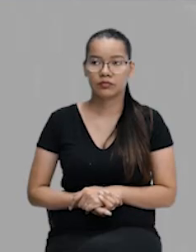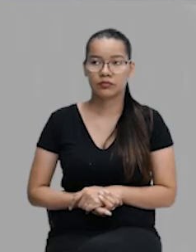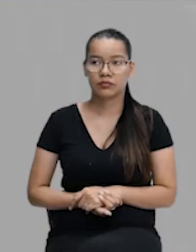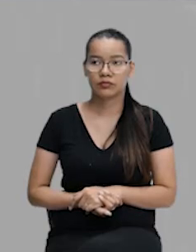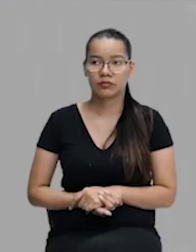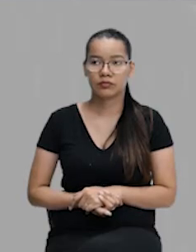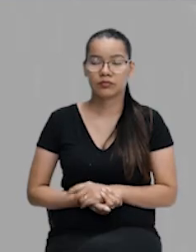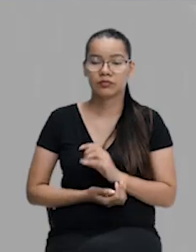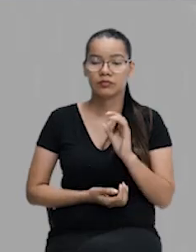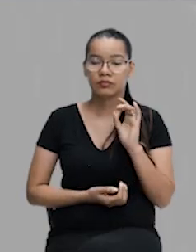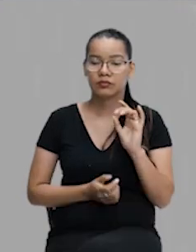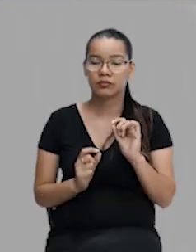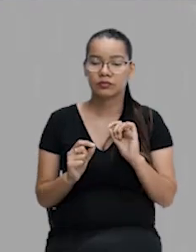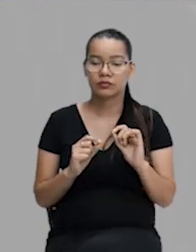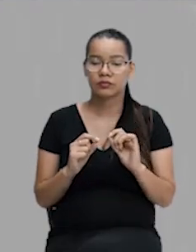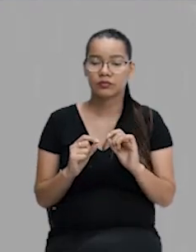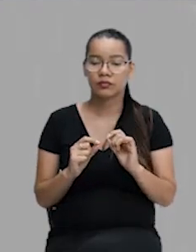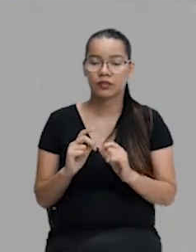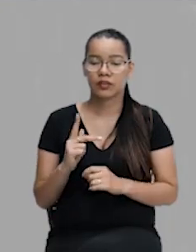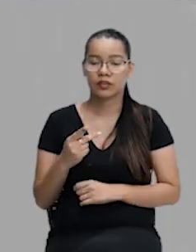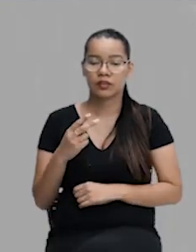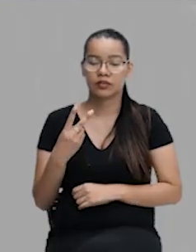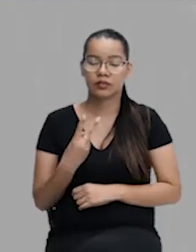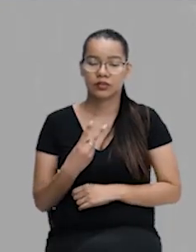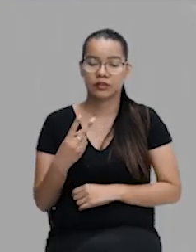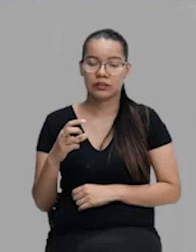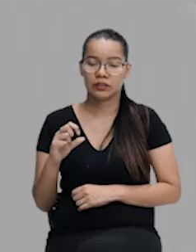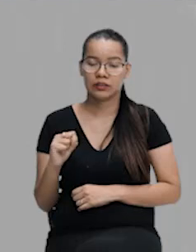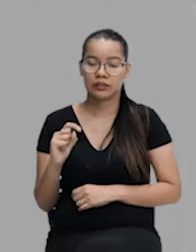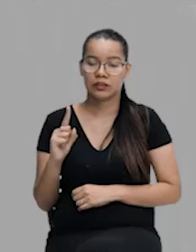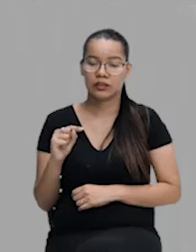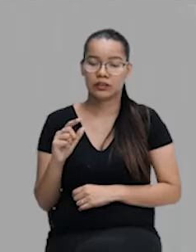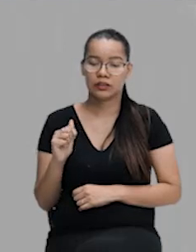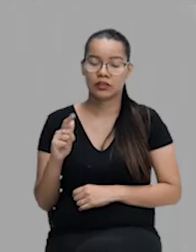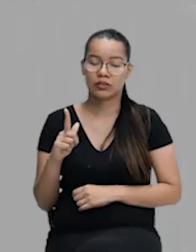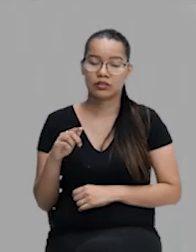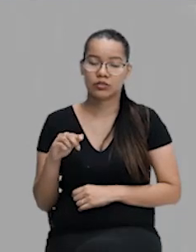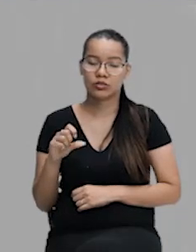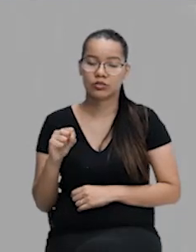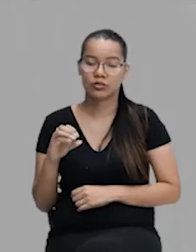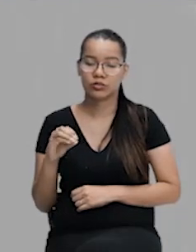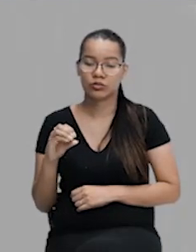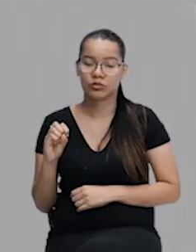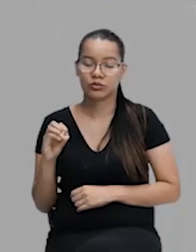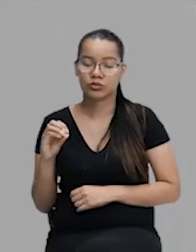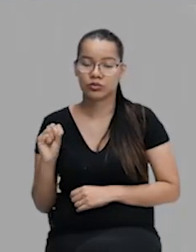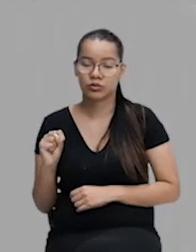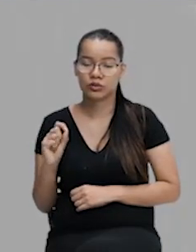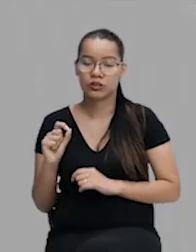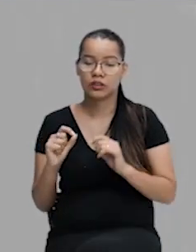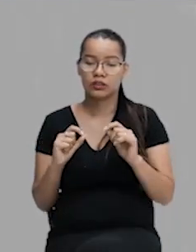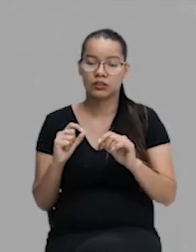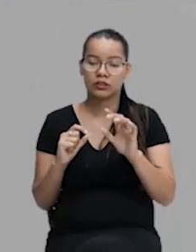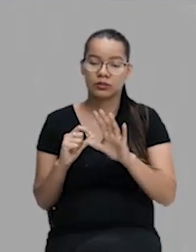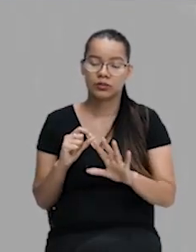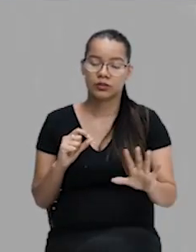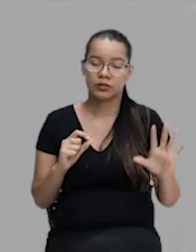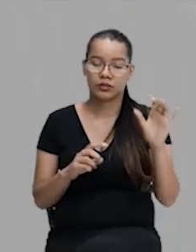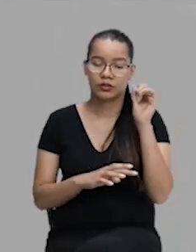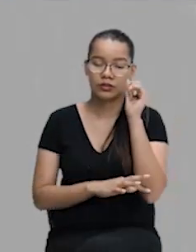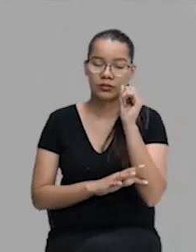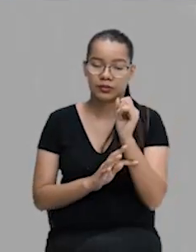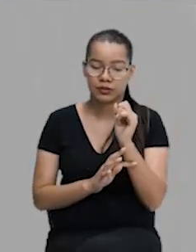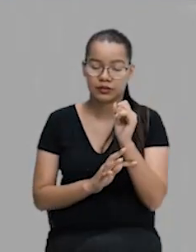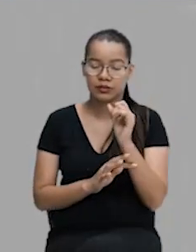Só que o H2S ele é gasoso na temperatura ambiente. Então, como houve a